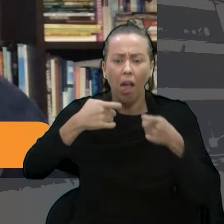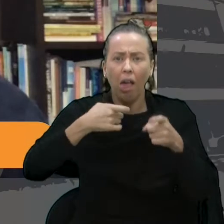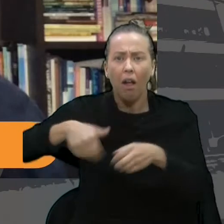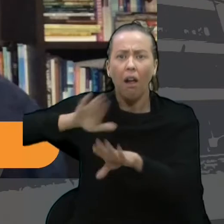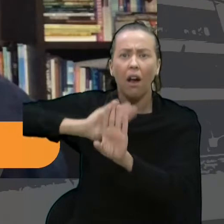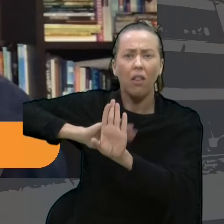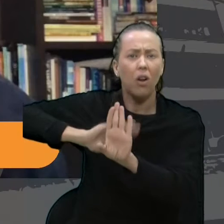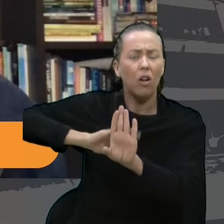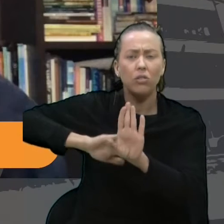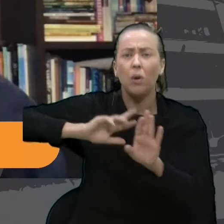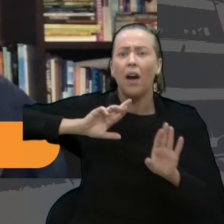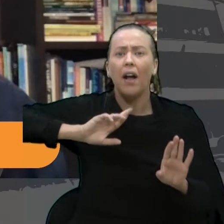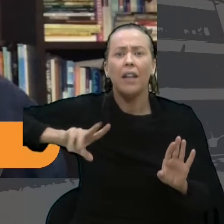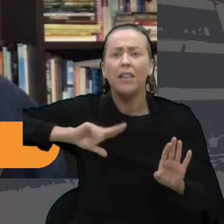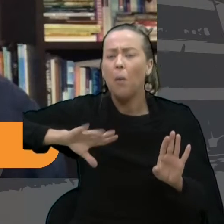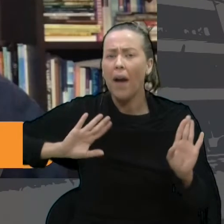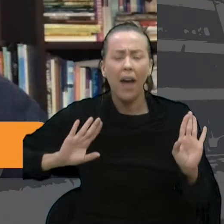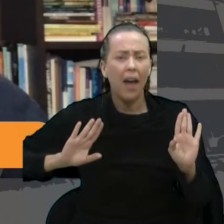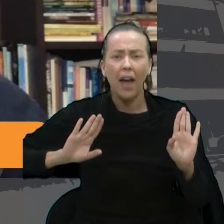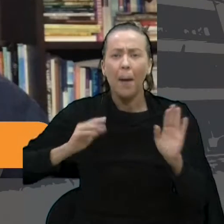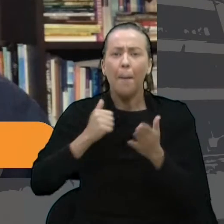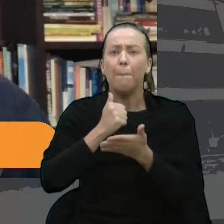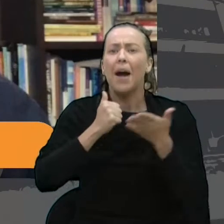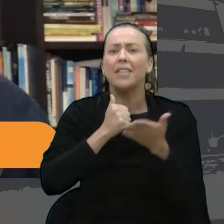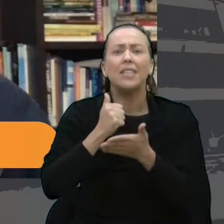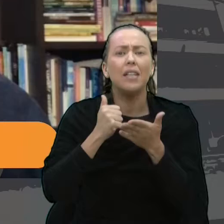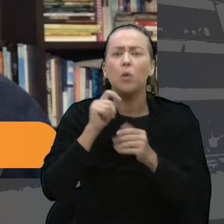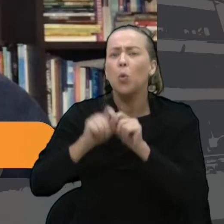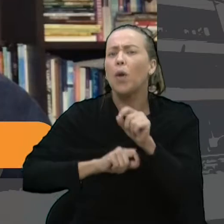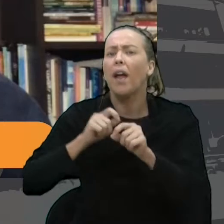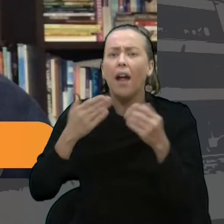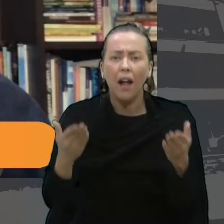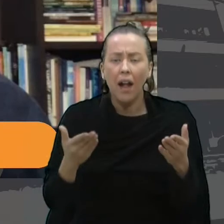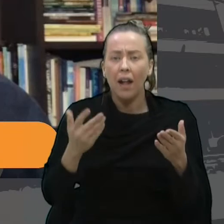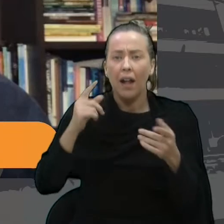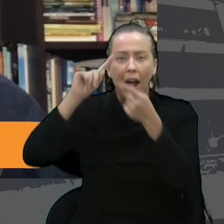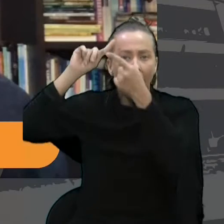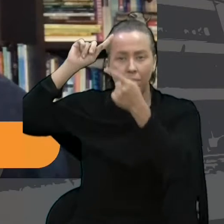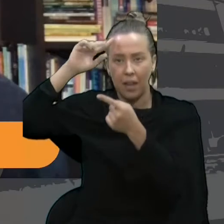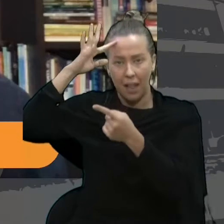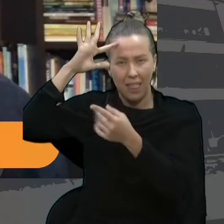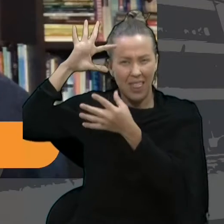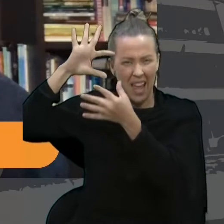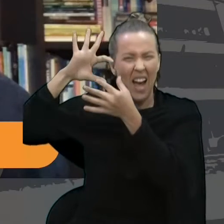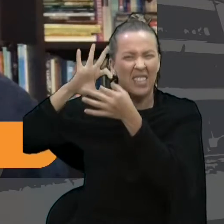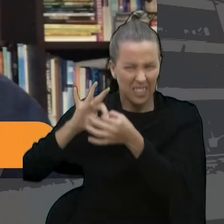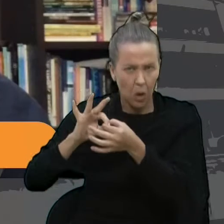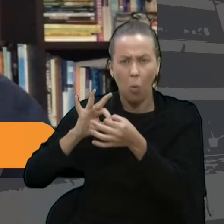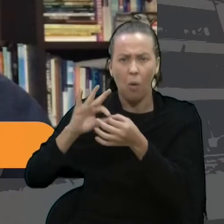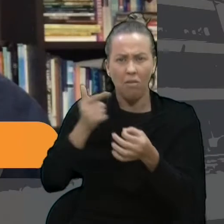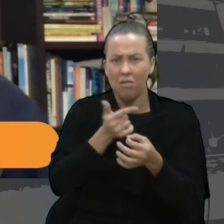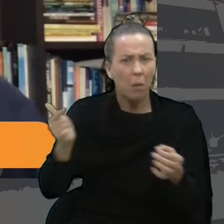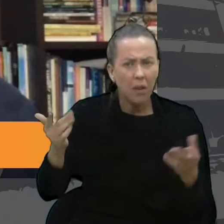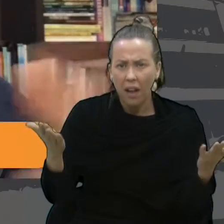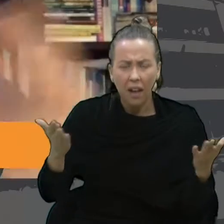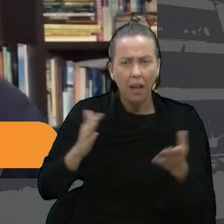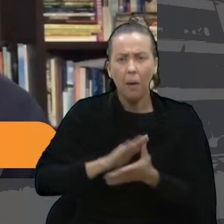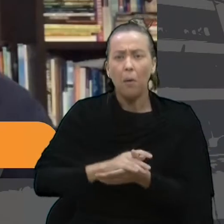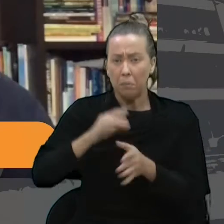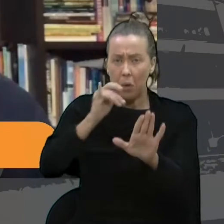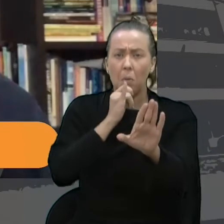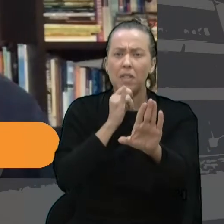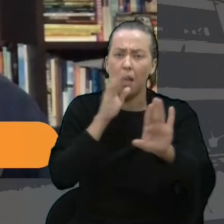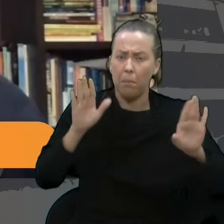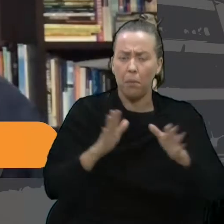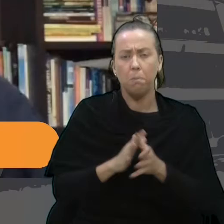político-ideológicos. Não são preconceitos baseados na racionalidade. Porque, por exemplo,